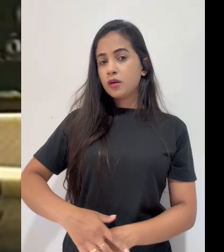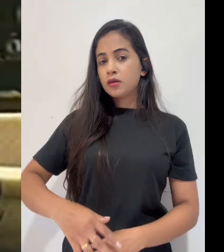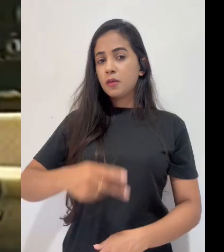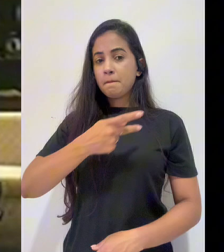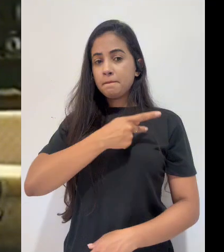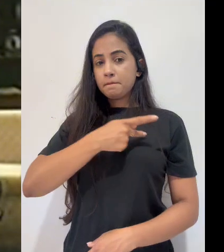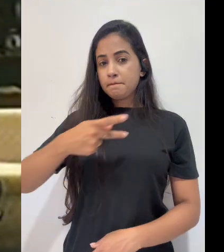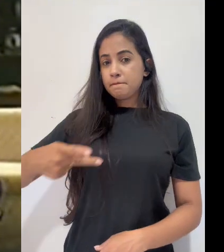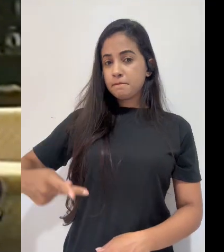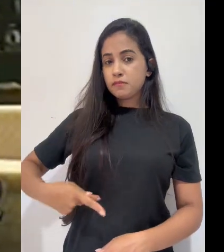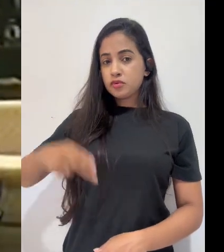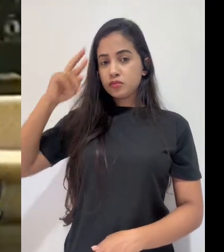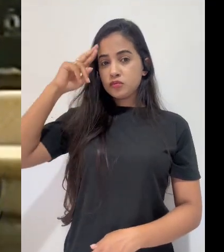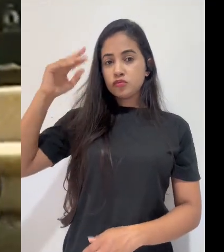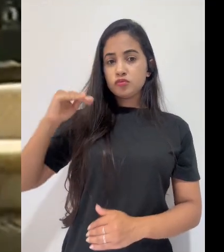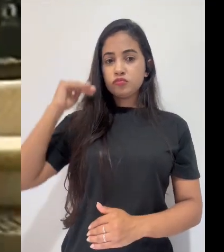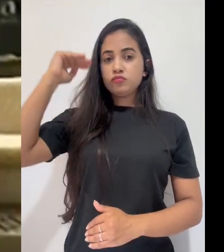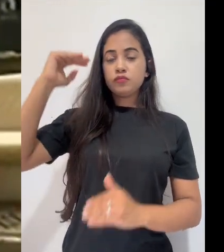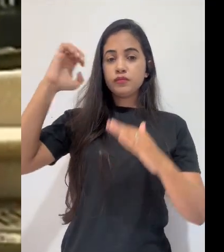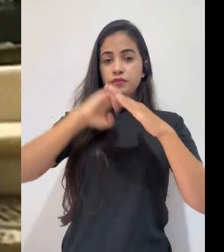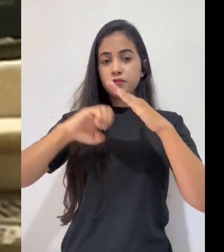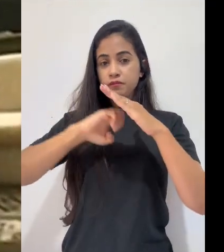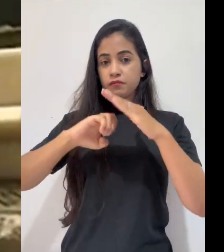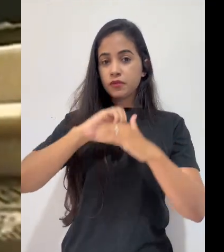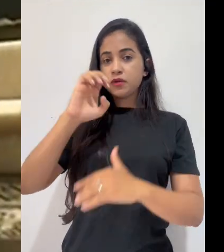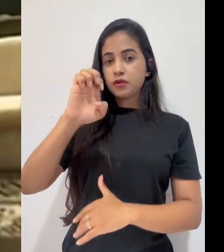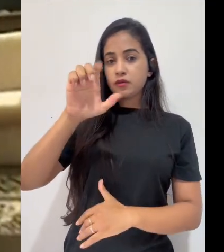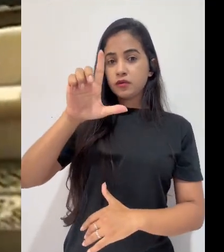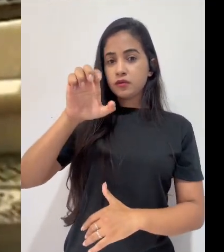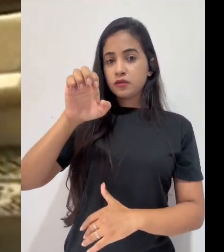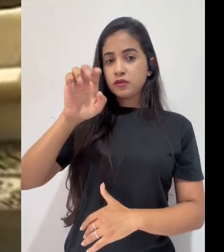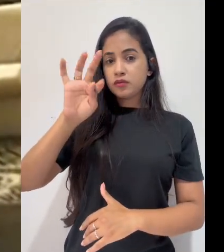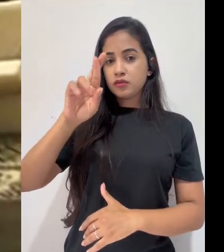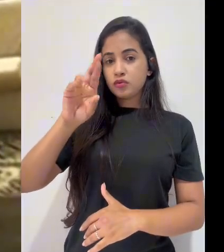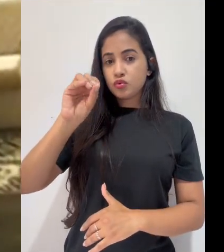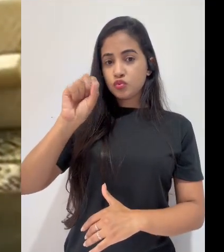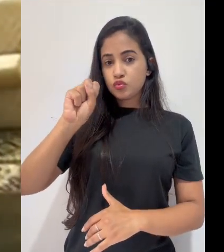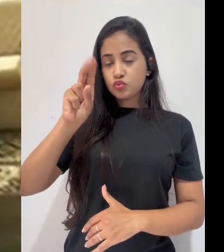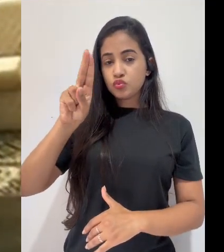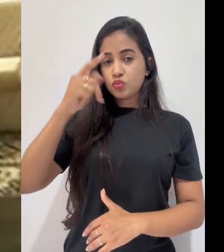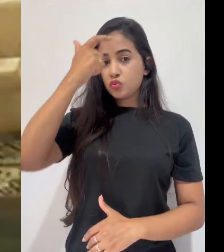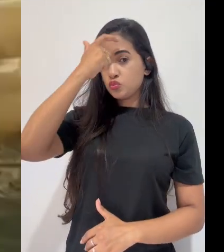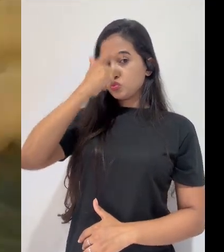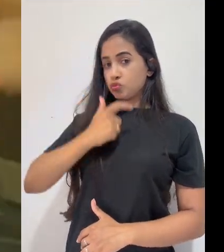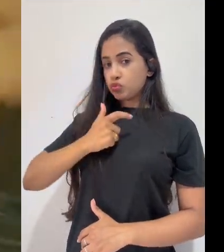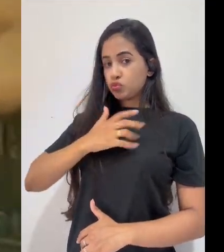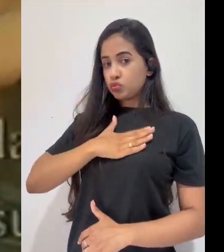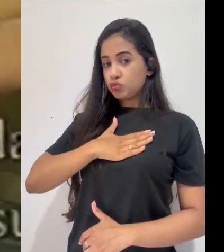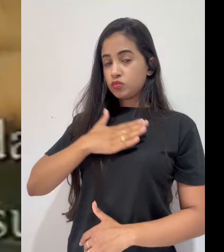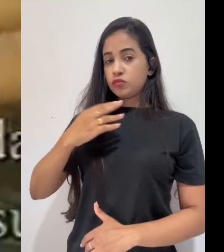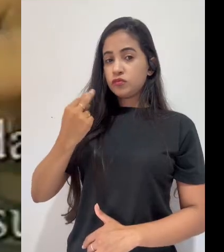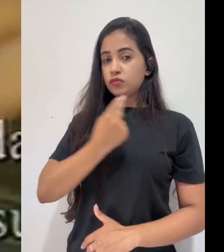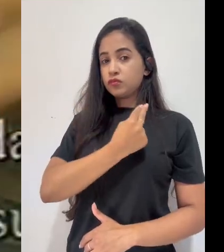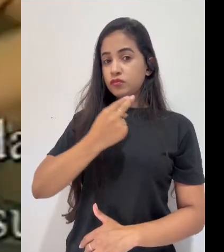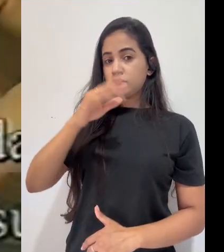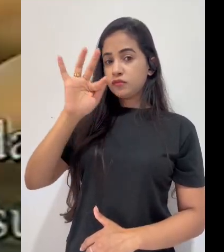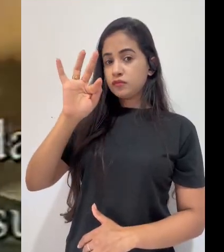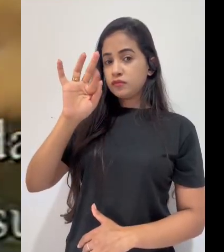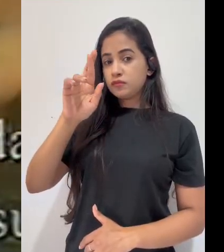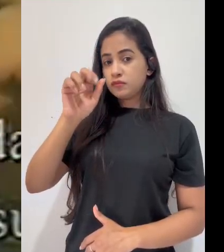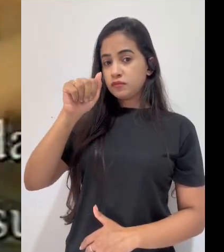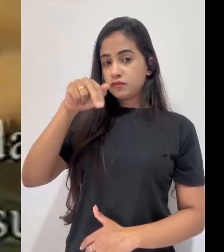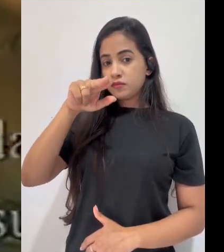Digníssimo presidente da Eletrosul, com sua permissão, antes de mais nada apresento-me. Sou Vicente Francisco do Espírito